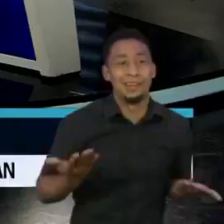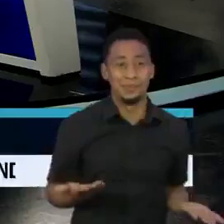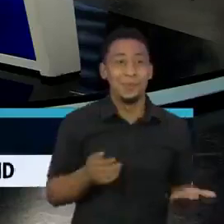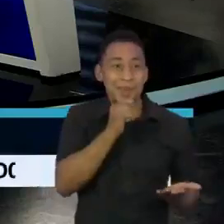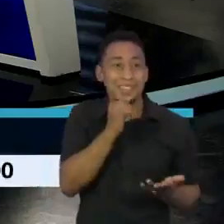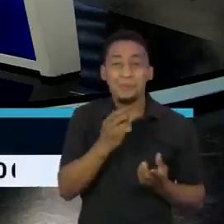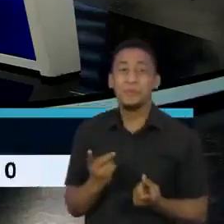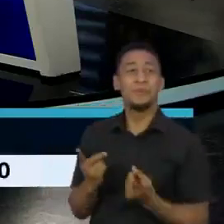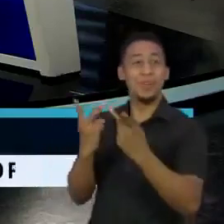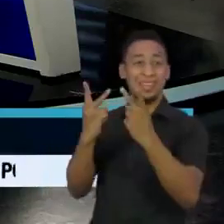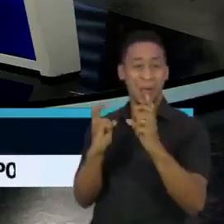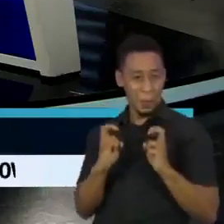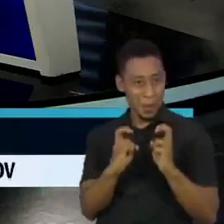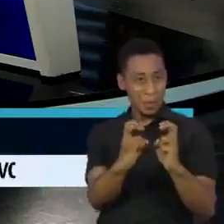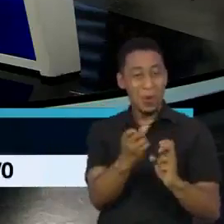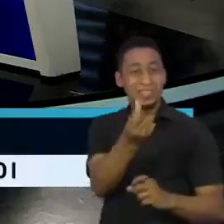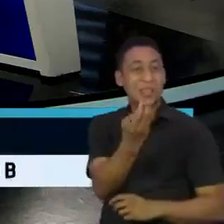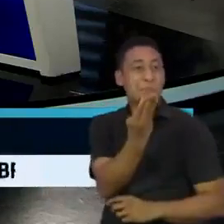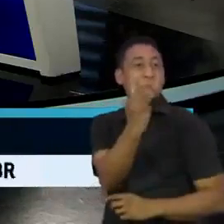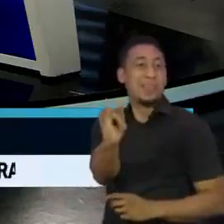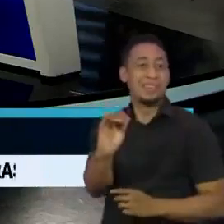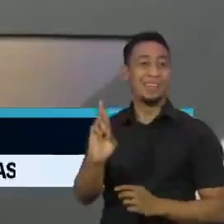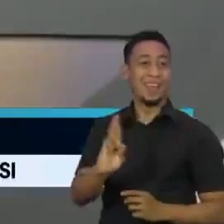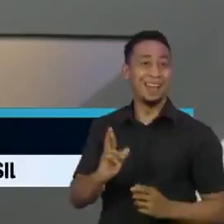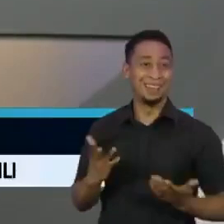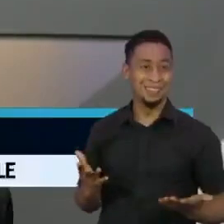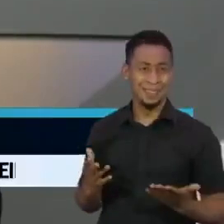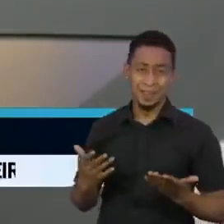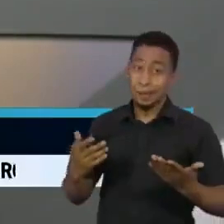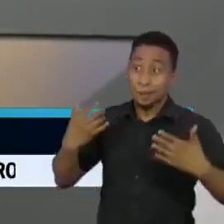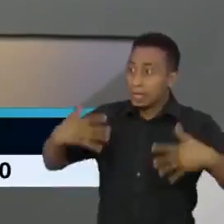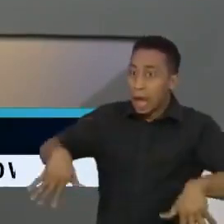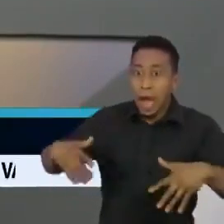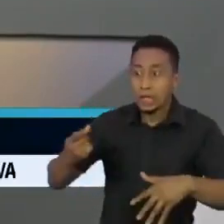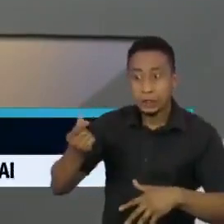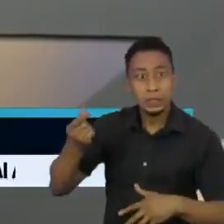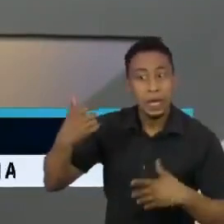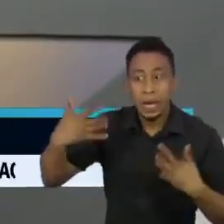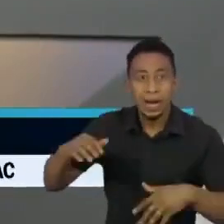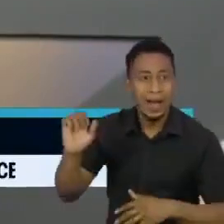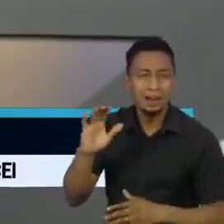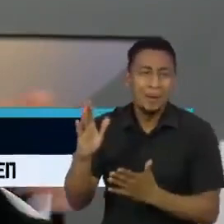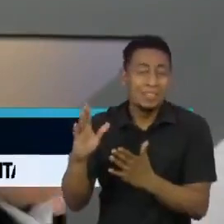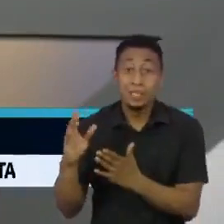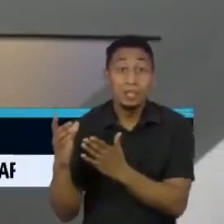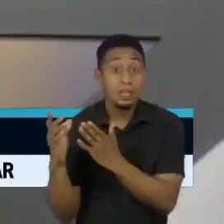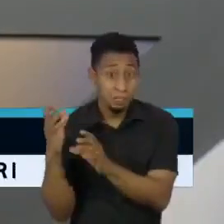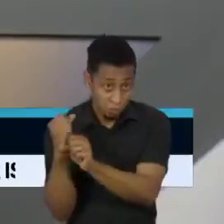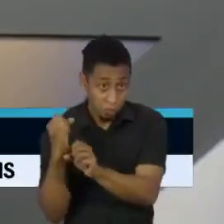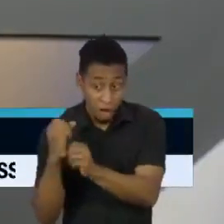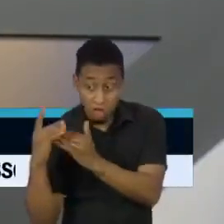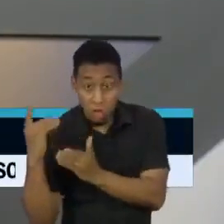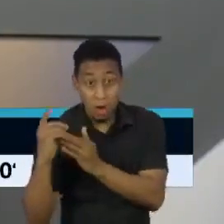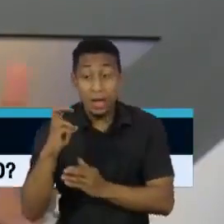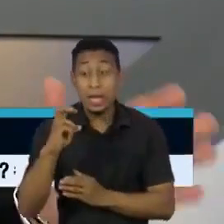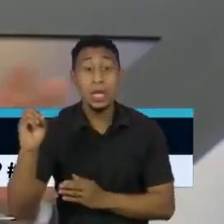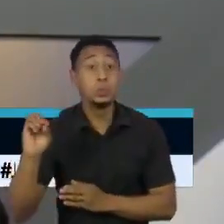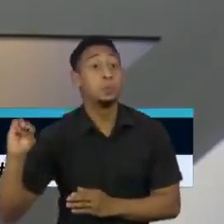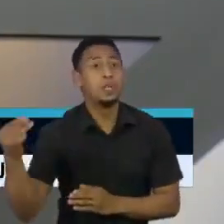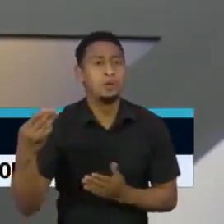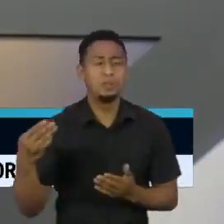mania de metrô por seis bilhões de reais certo ó é muito dinheiro para ver se eu vou lá e são 500 Milhões de Dólares a compra aí